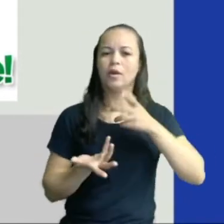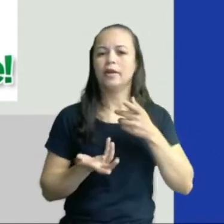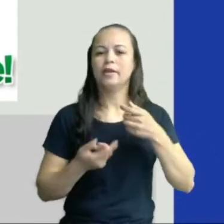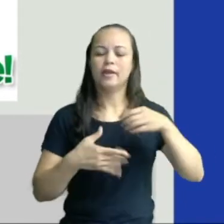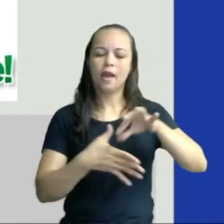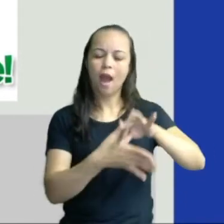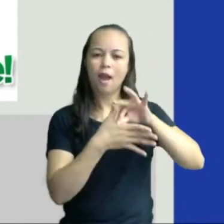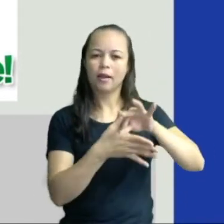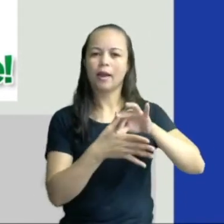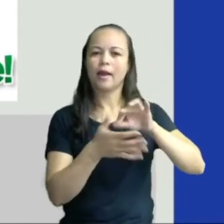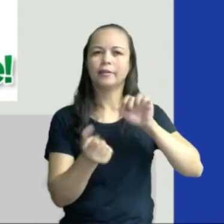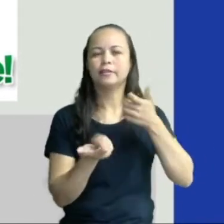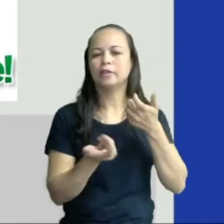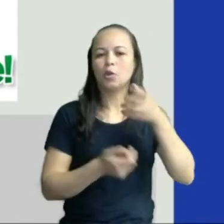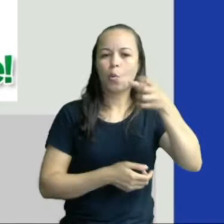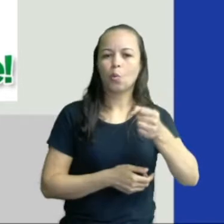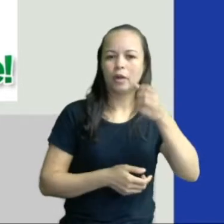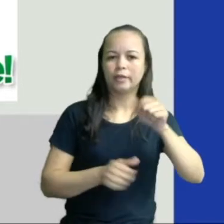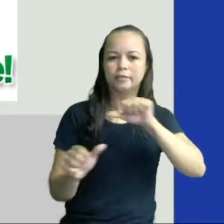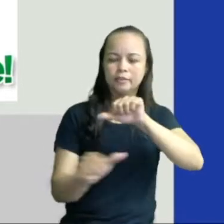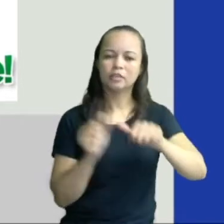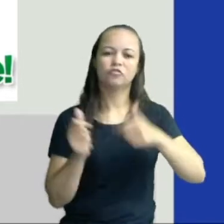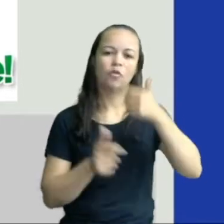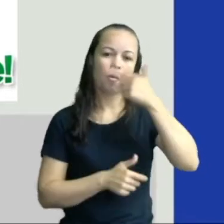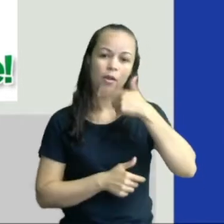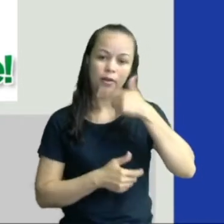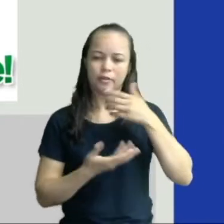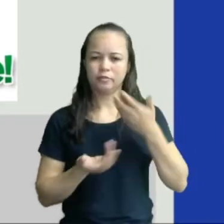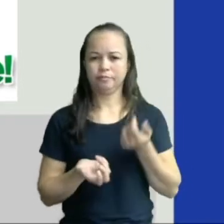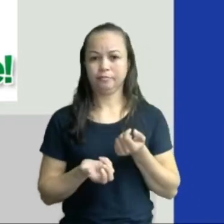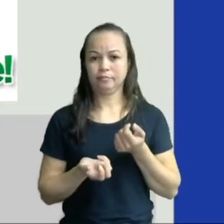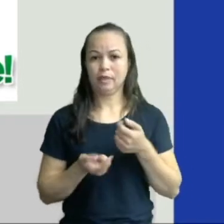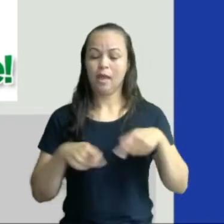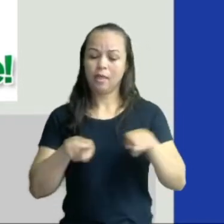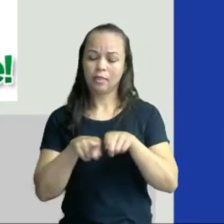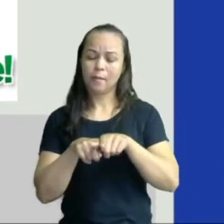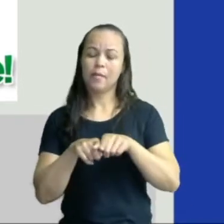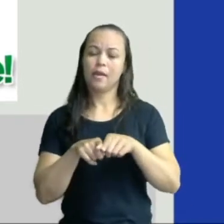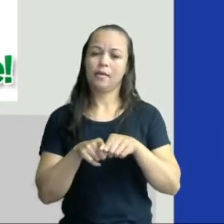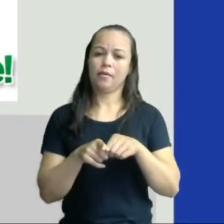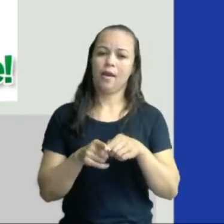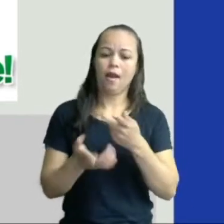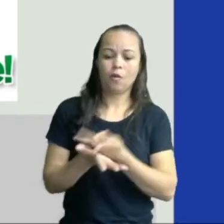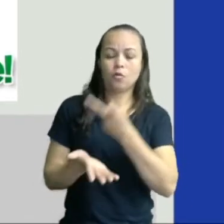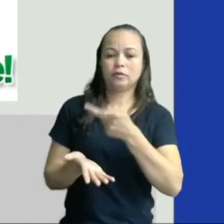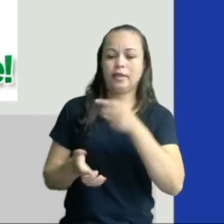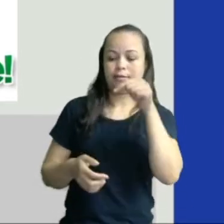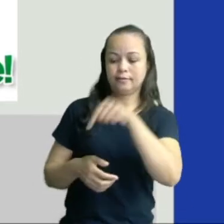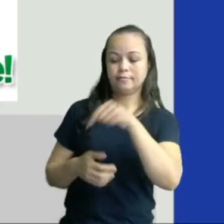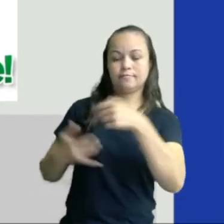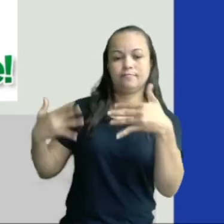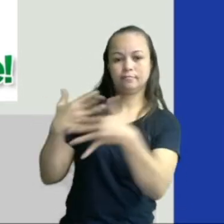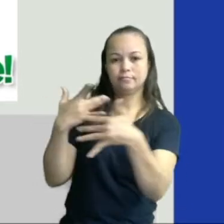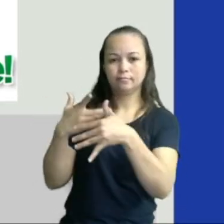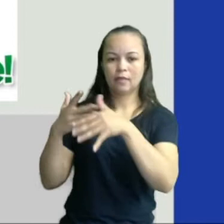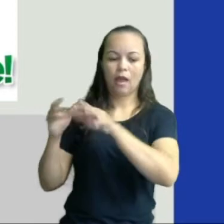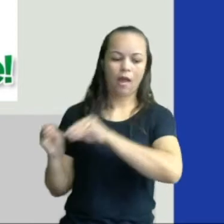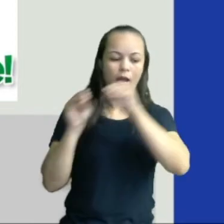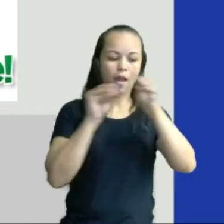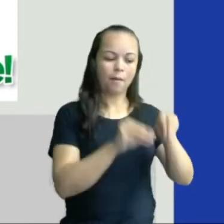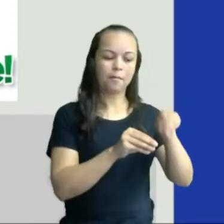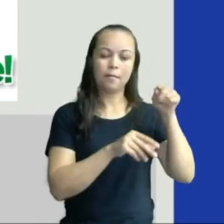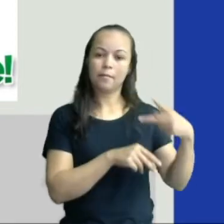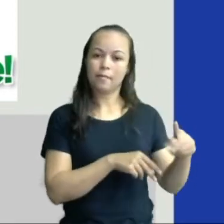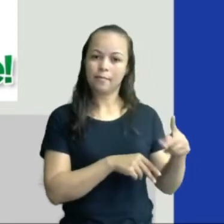Também acontece, gente. Da cidade também para o campo. Por exemplo, é na cidade que está localizada grande parte das